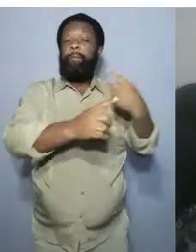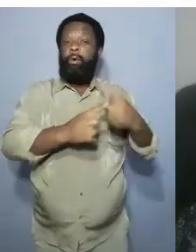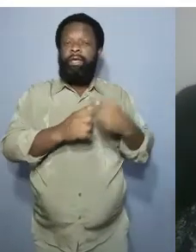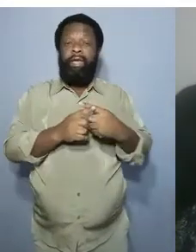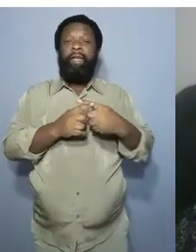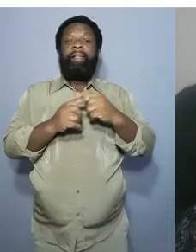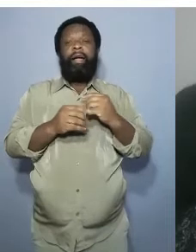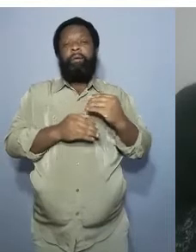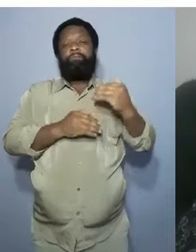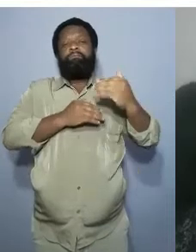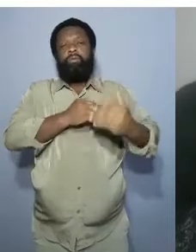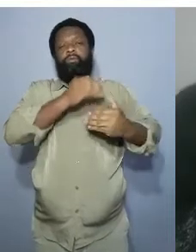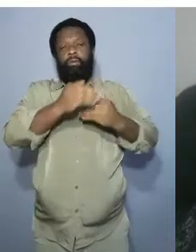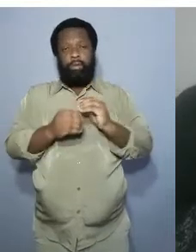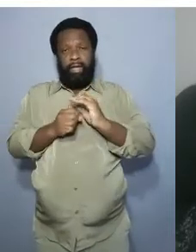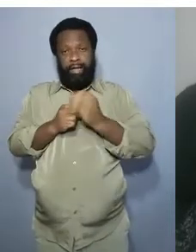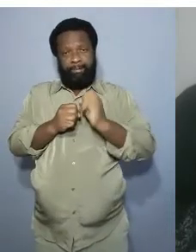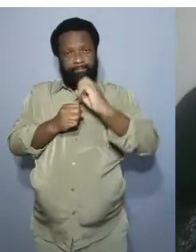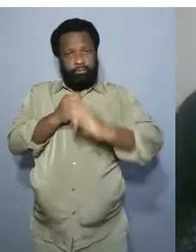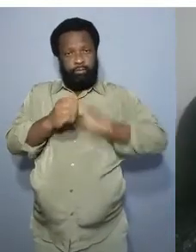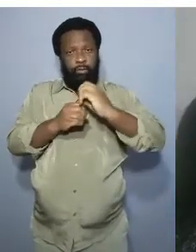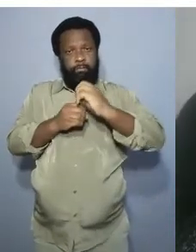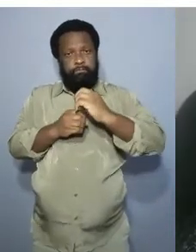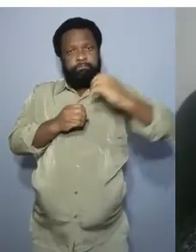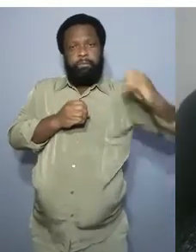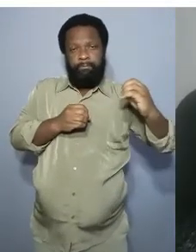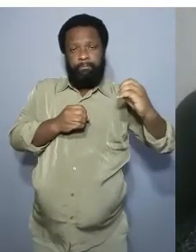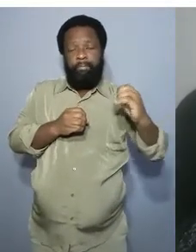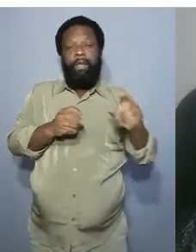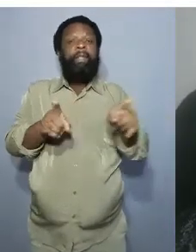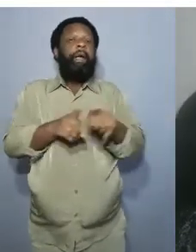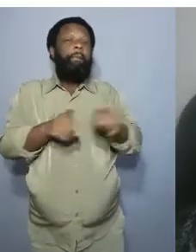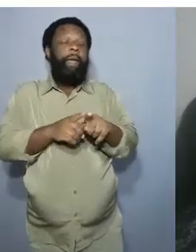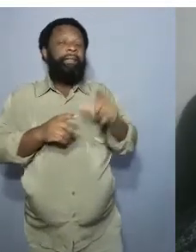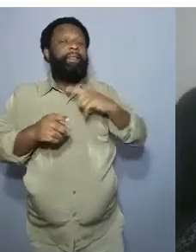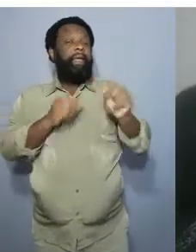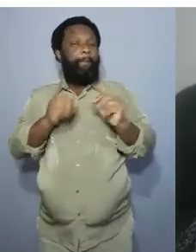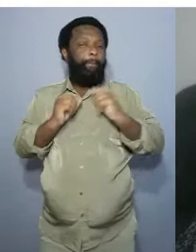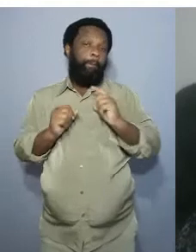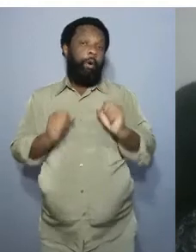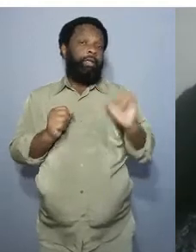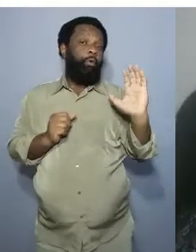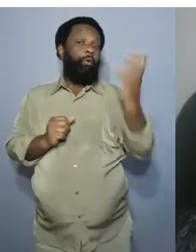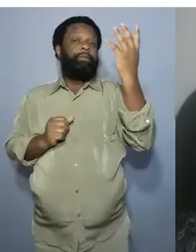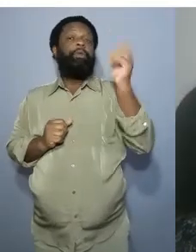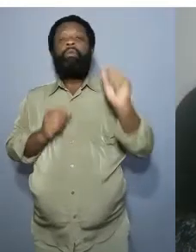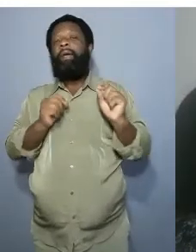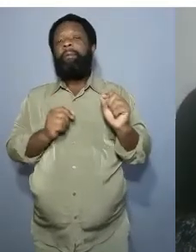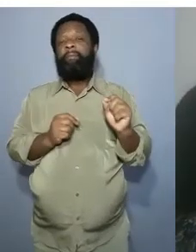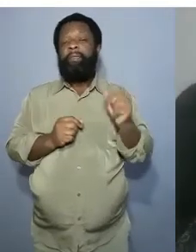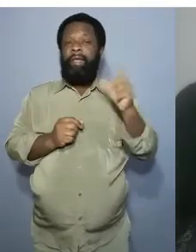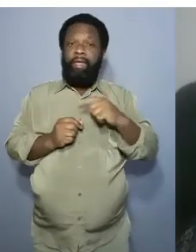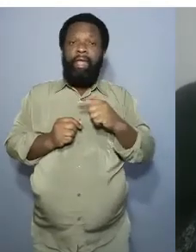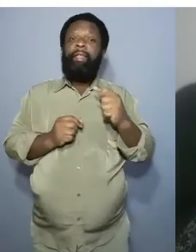progressivo, porque ele está progredindo, ele está indo para um nível mais energético. Ao mesmo tempo que isso está acontecendo, o que pode acontecer também,